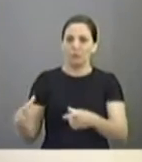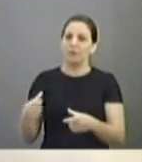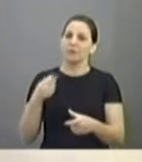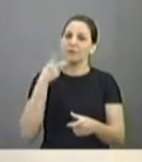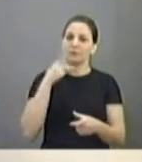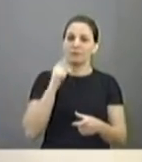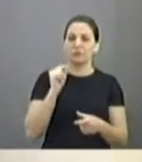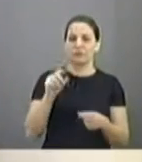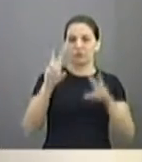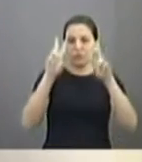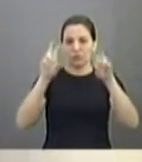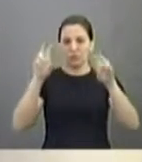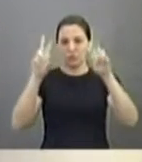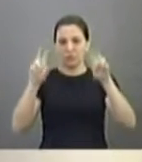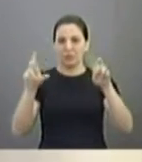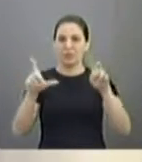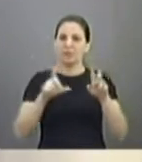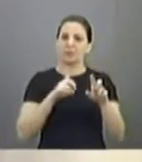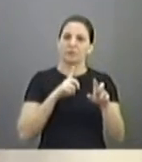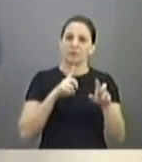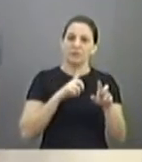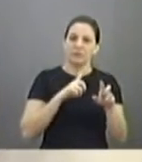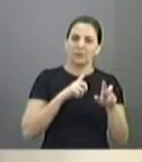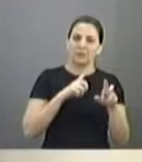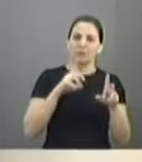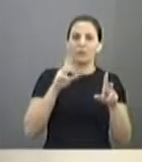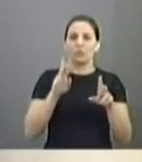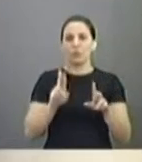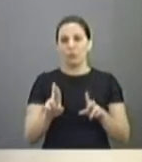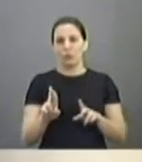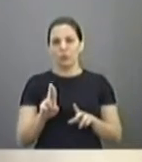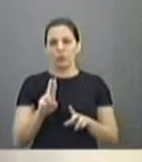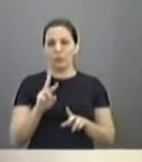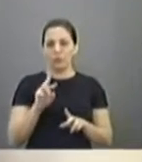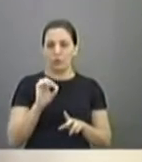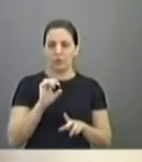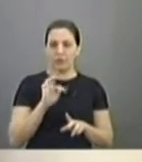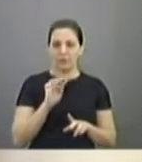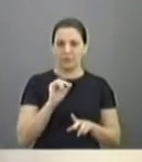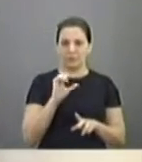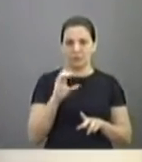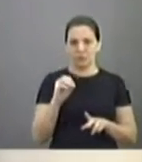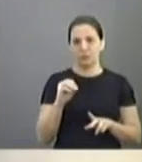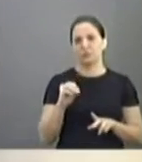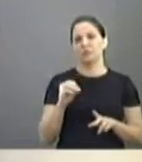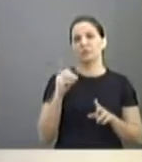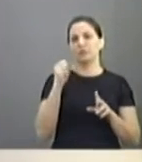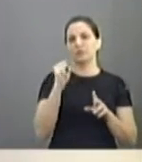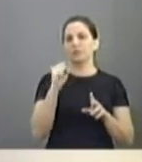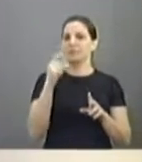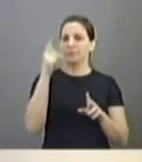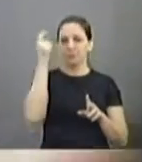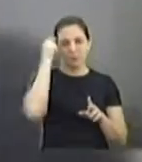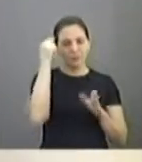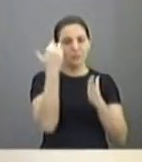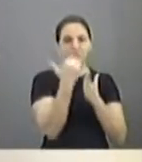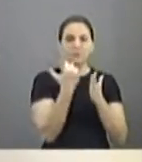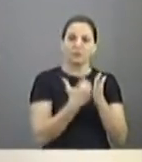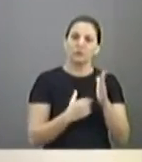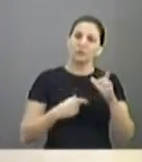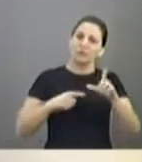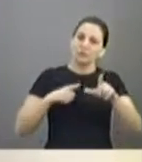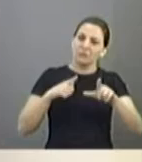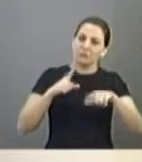de temas que não são temas burocráticos, mas também pensar numa programação que possa ter atividades lúdicas